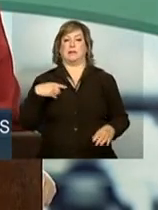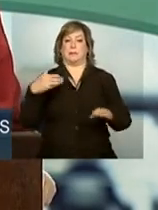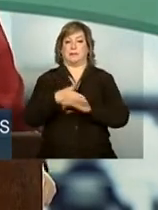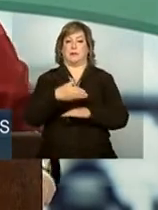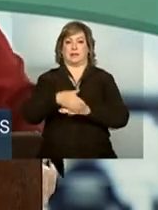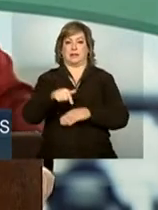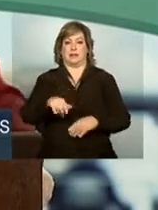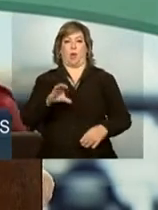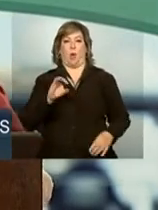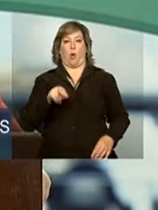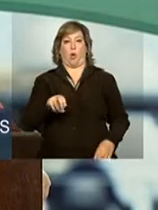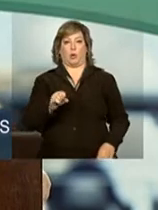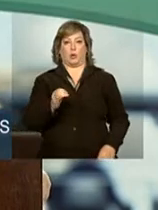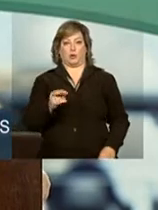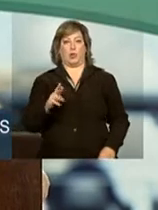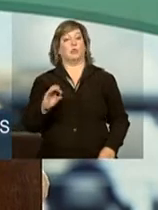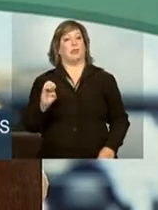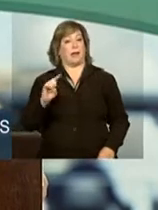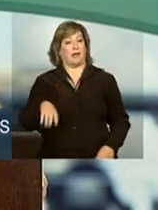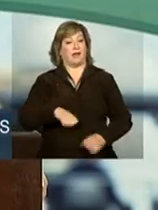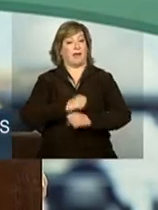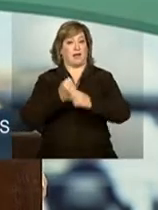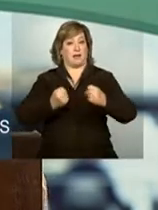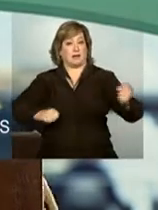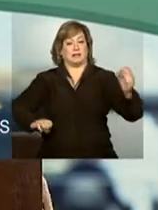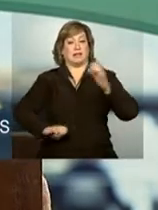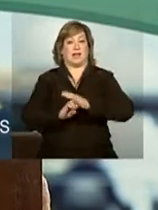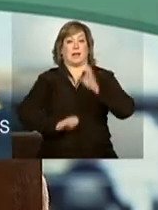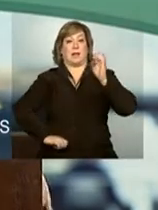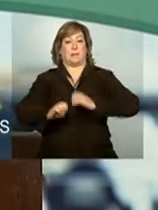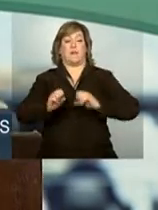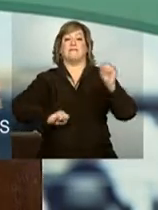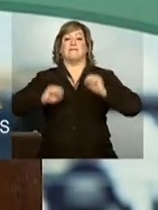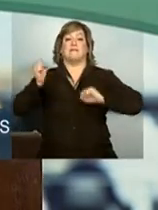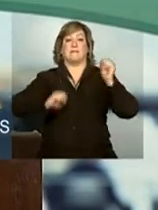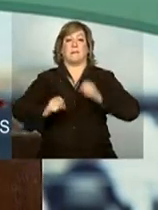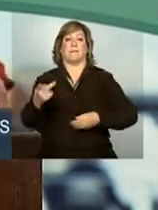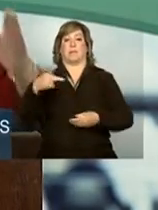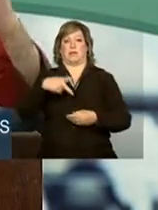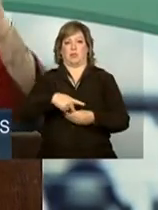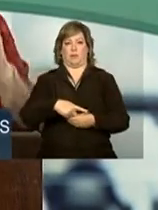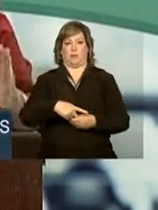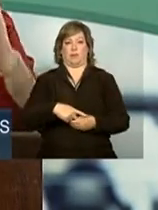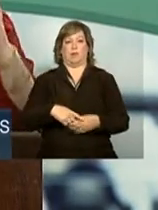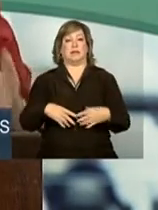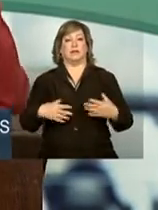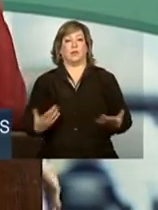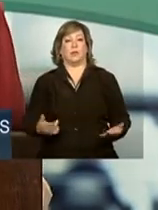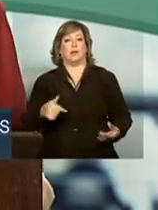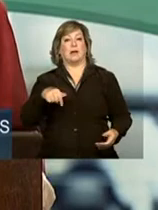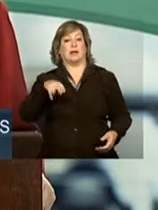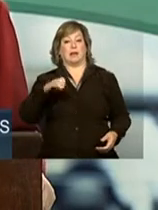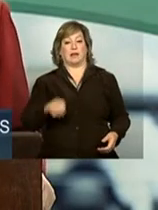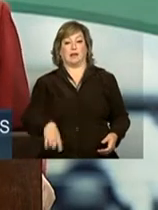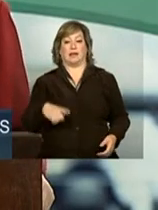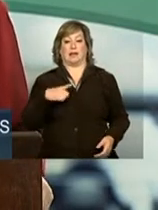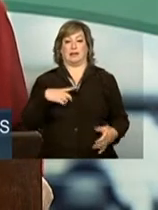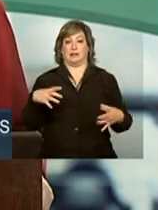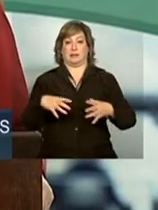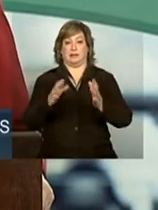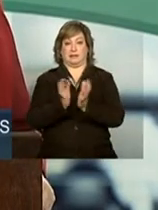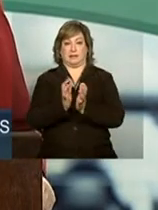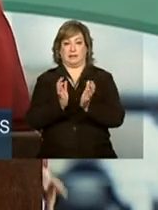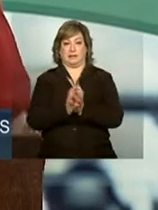desse consórcio são grandes empresas produtoras de petróleo. Então, quem vem fazer aqui